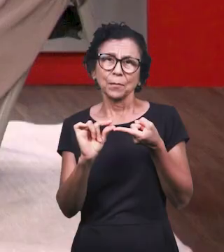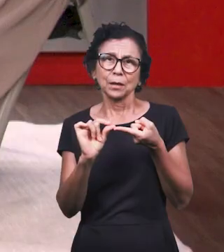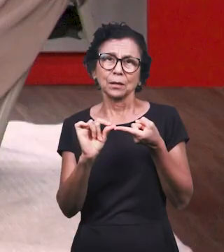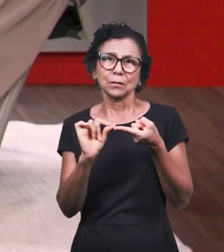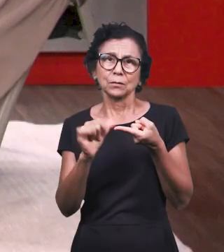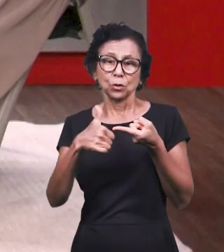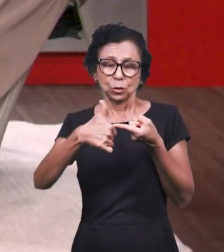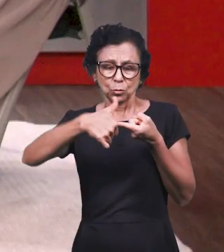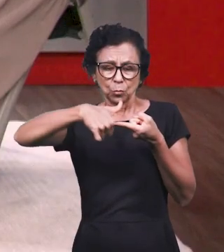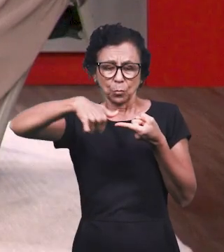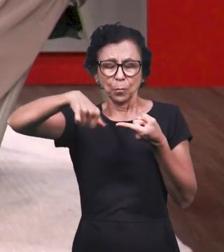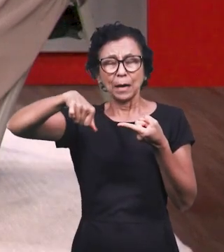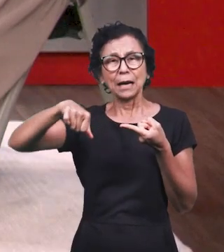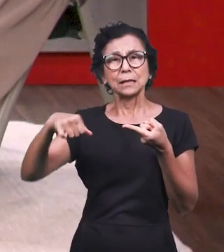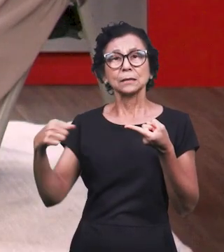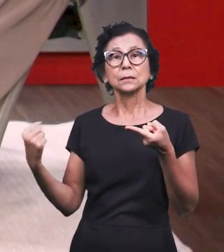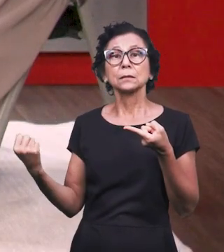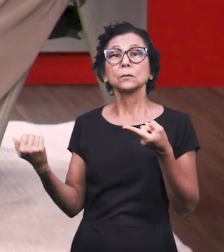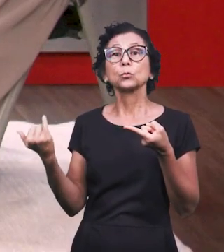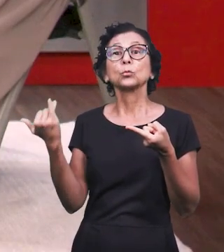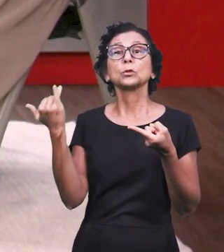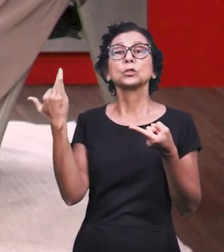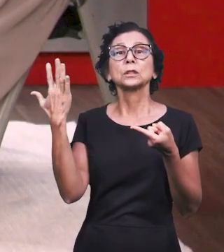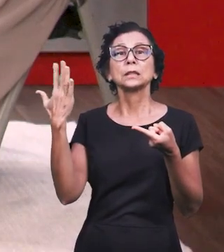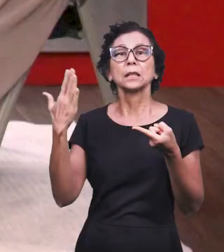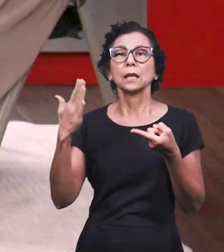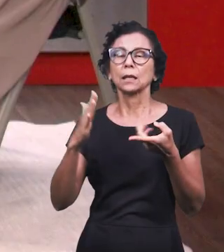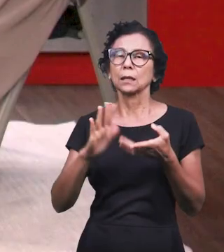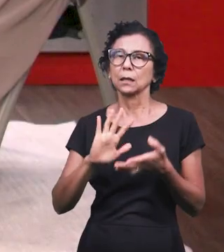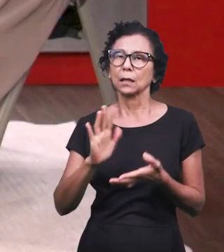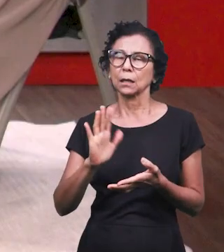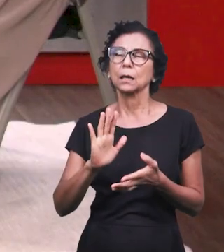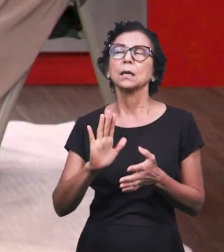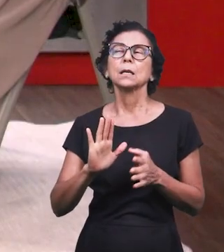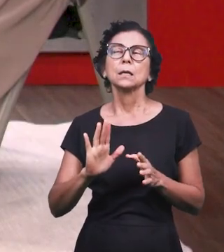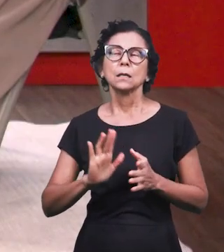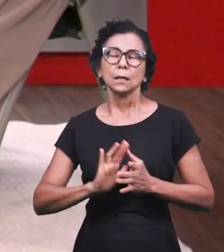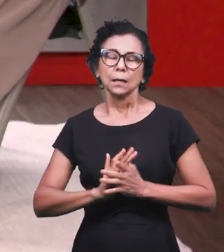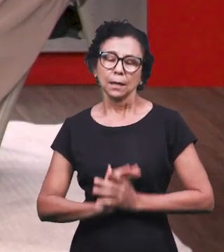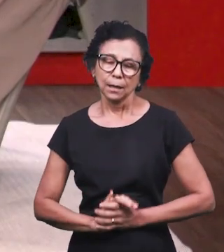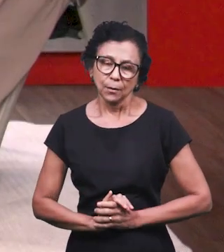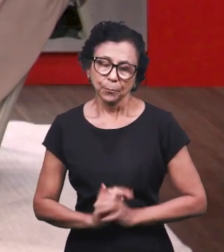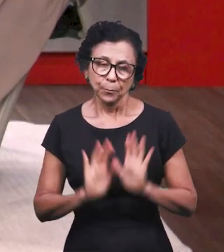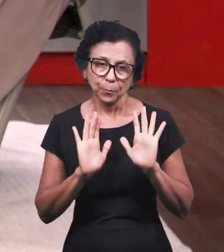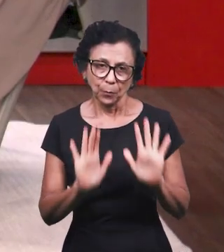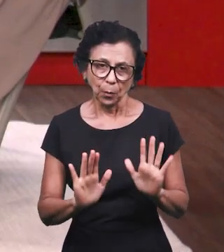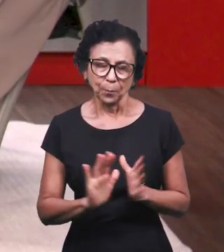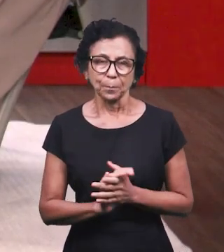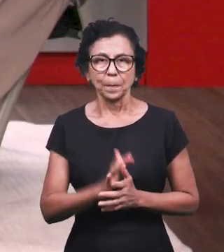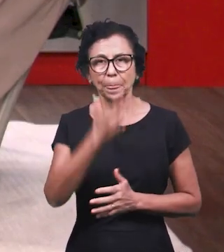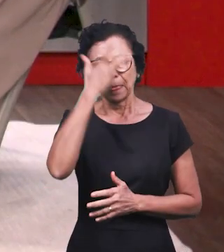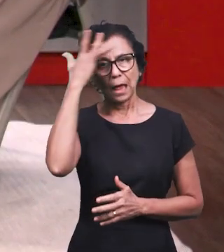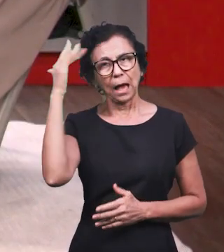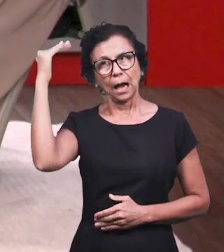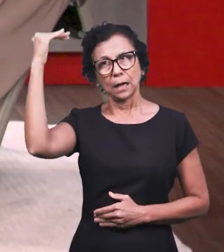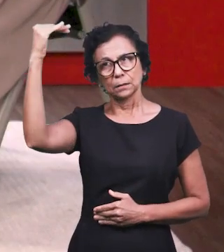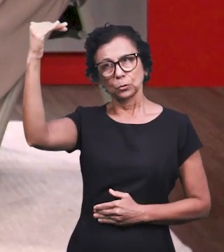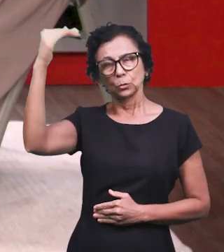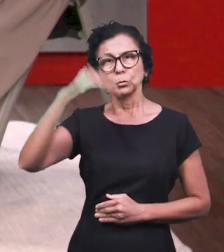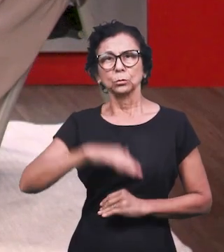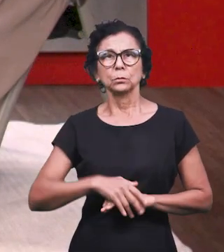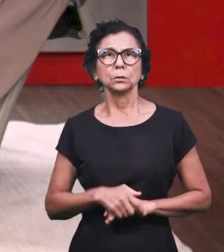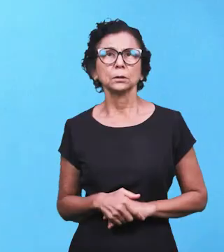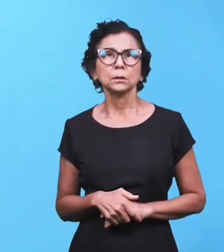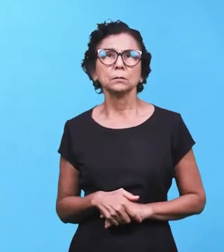É, sim, o excesso não é benéfico, não faz diferença. Então, assim, para o adulto, basta